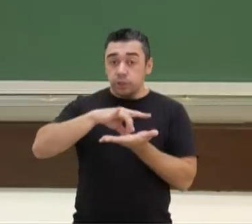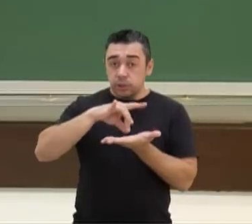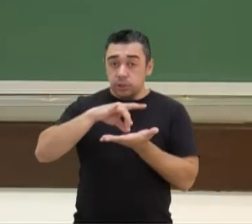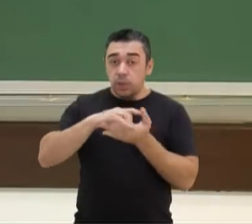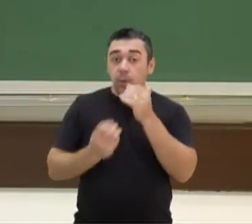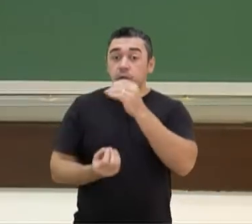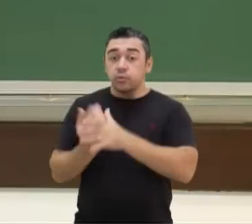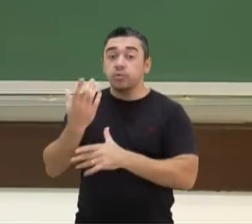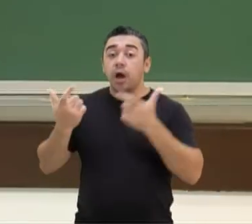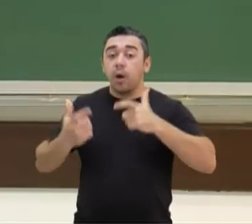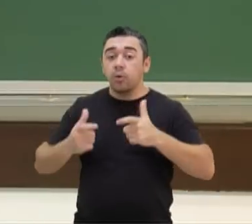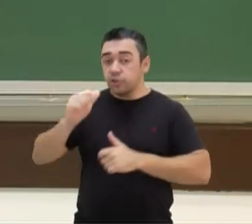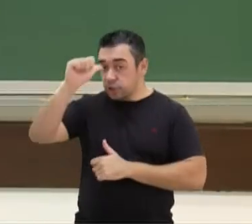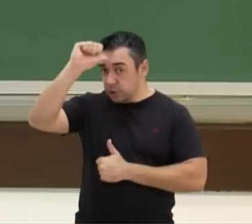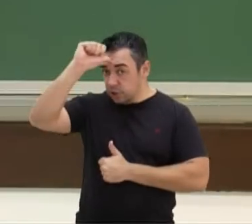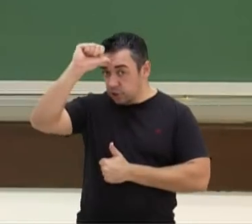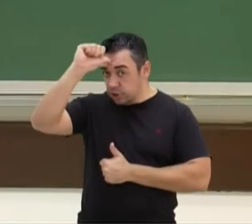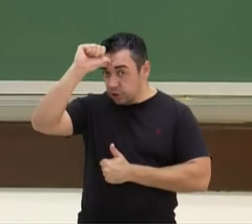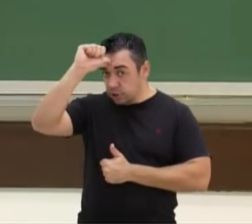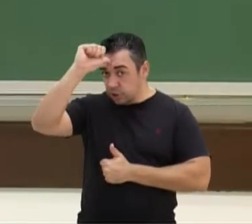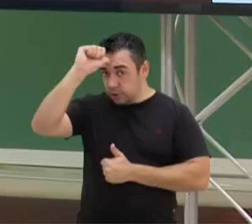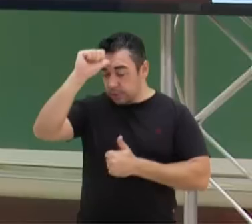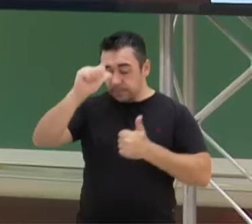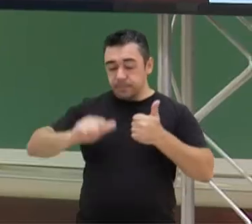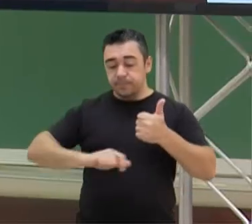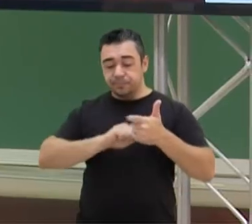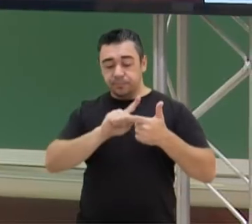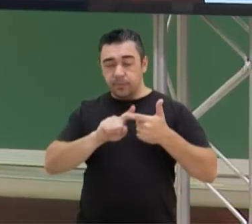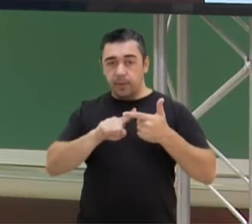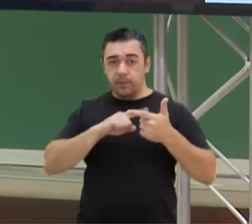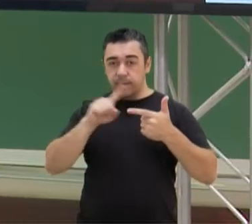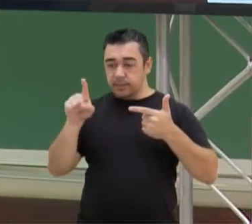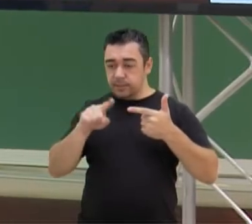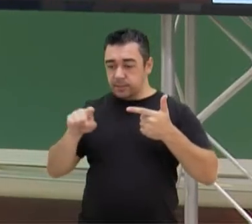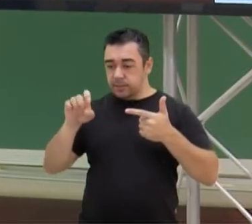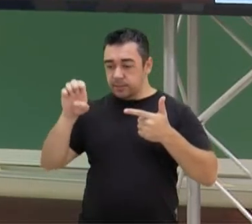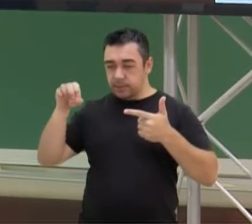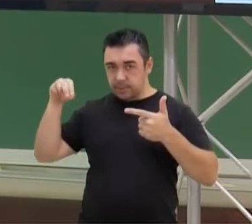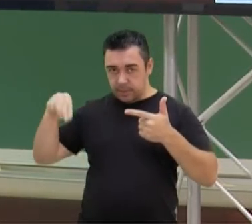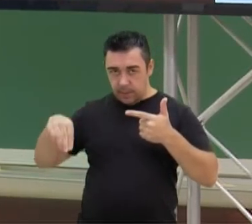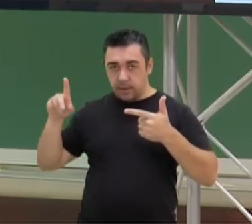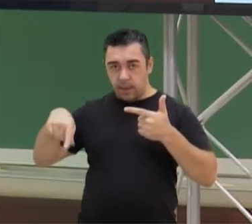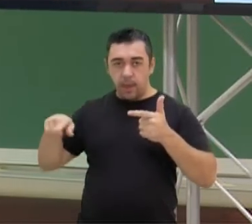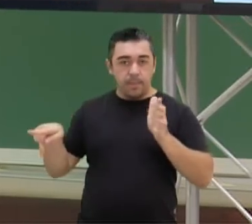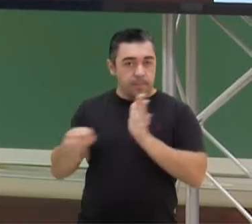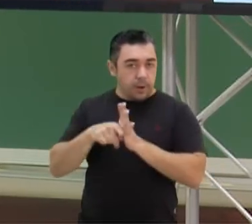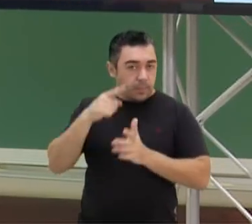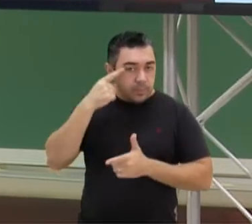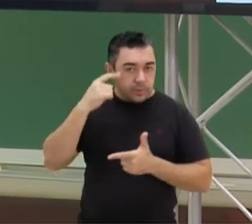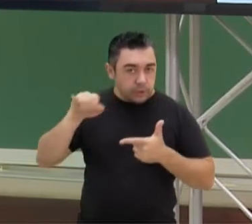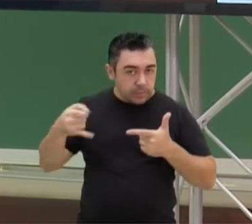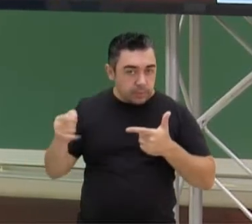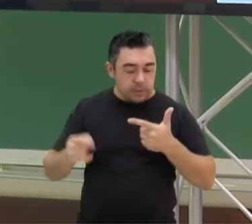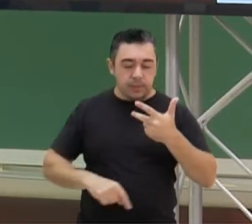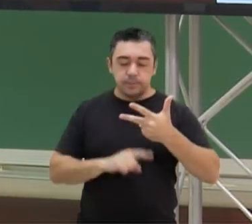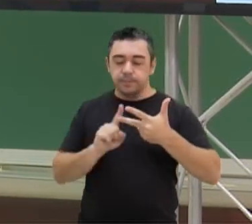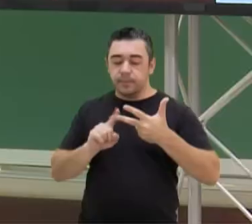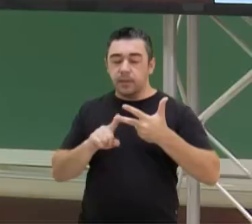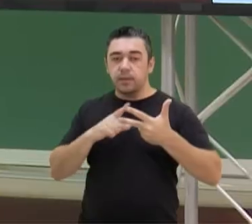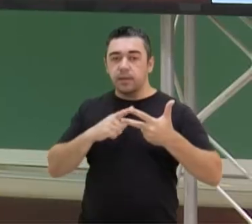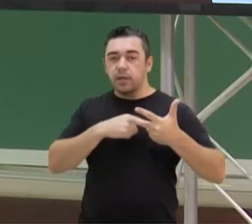no Nepal. Depois tem o budismo Zen, que é o budismo japonês, o budismo Chanchuin chinês e o